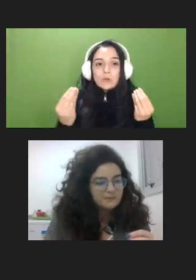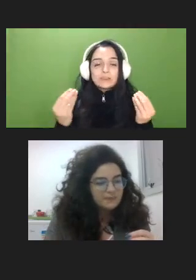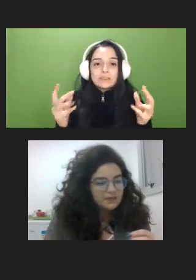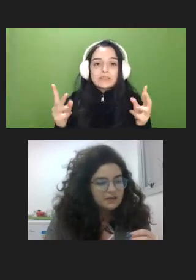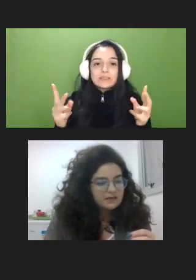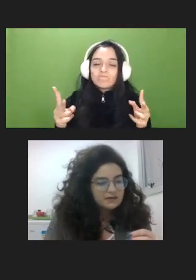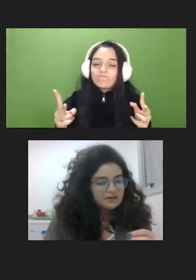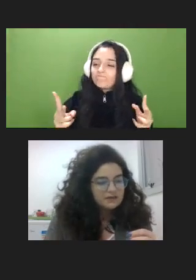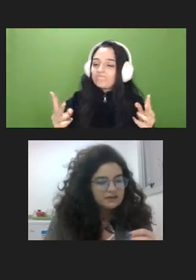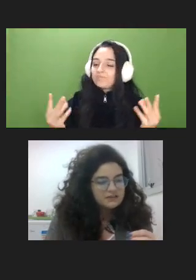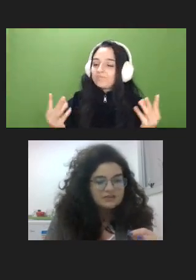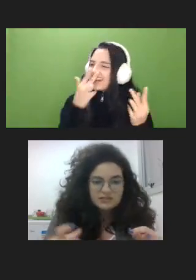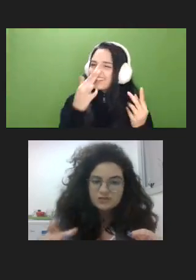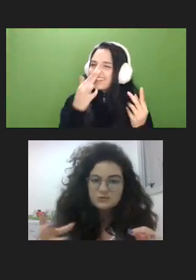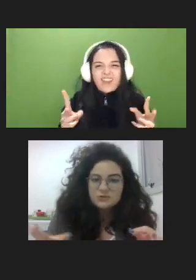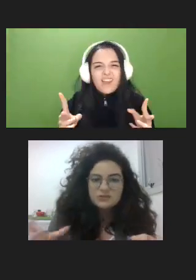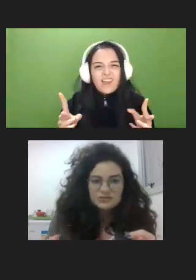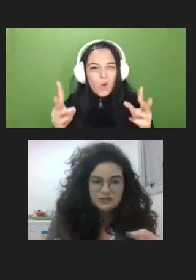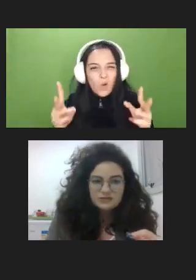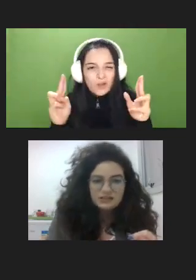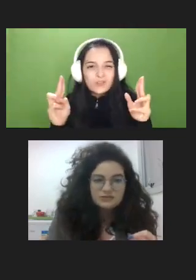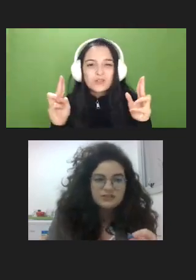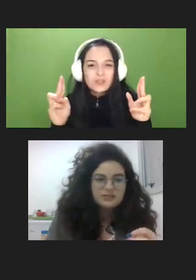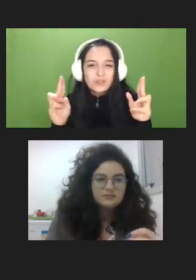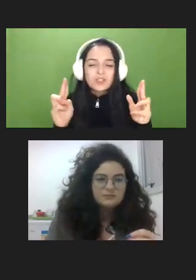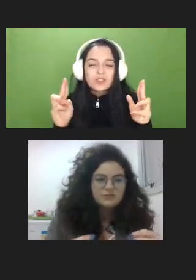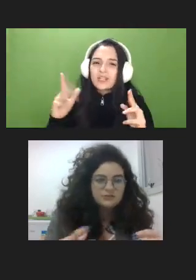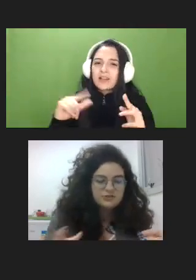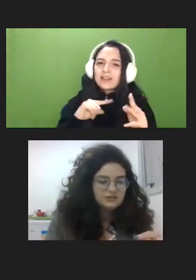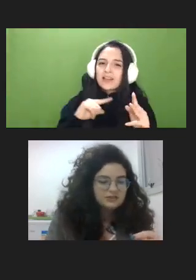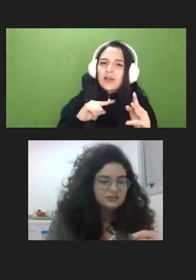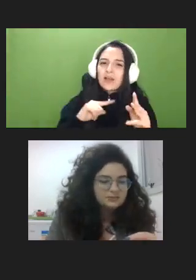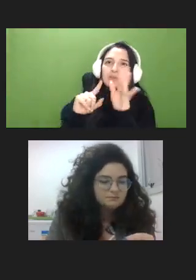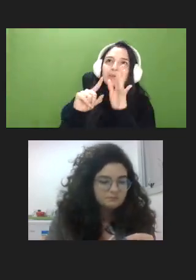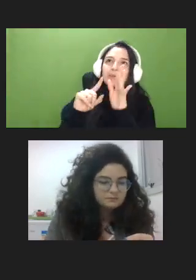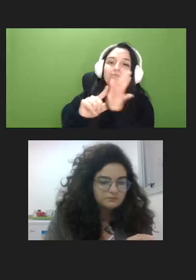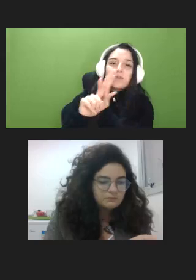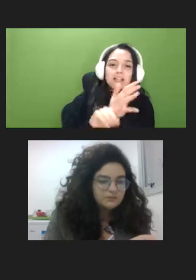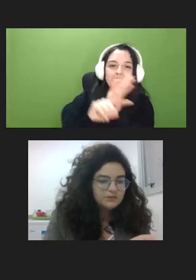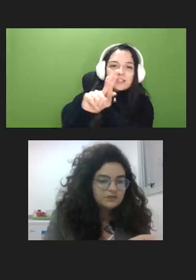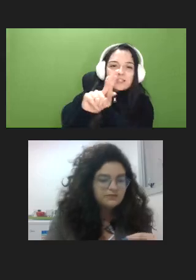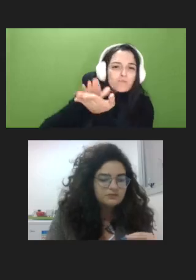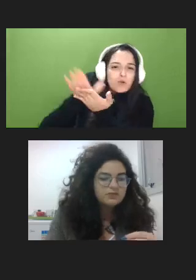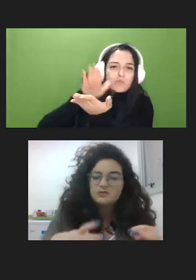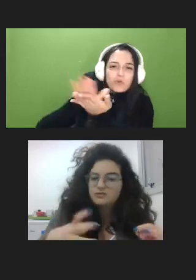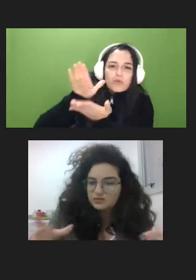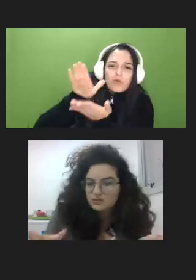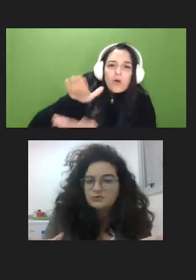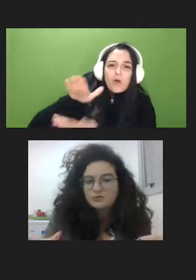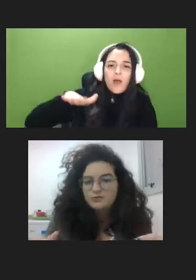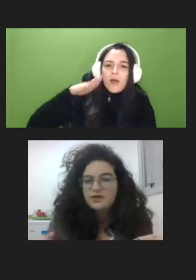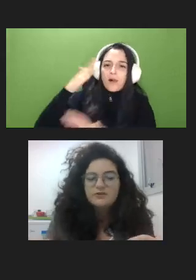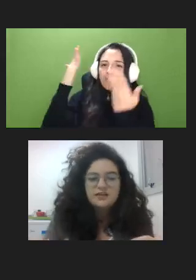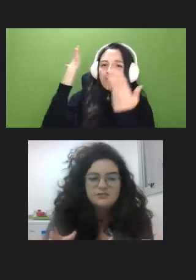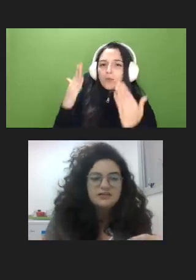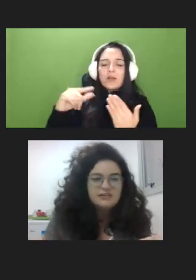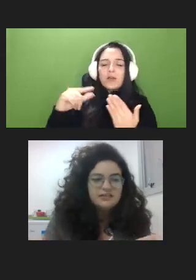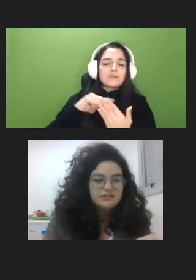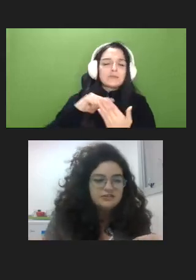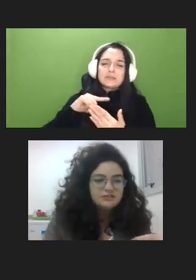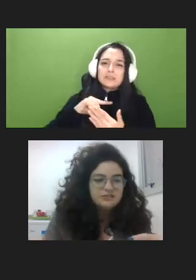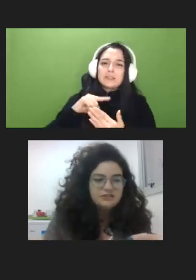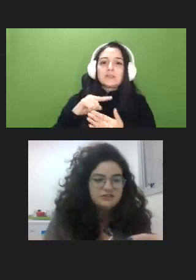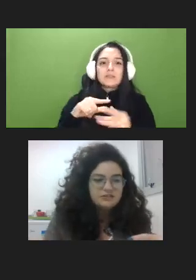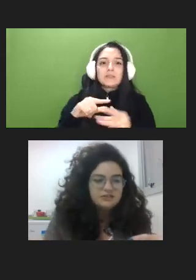que existe de produção dentro da psicologia, dentro da psicologia histórico-cultural, que é a minha